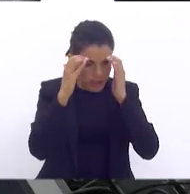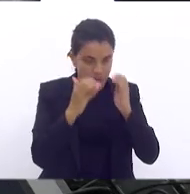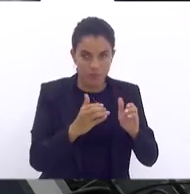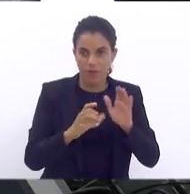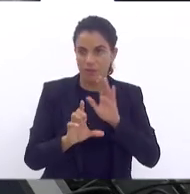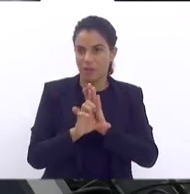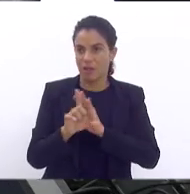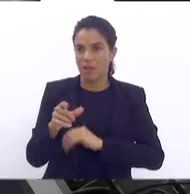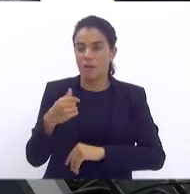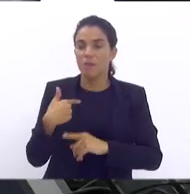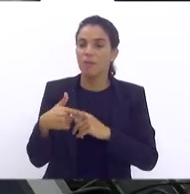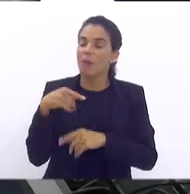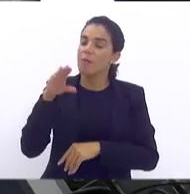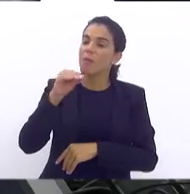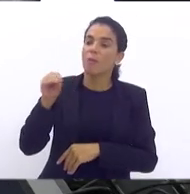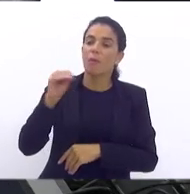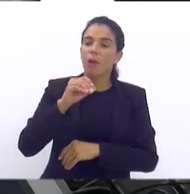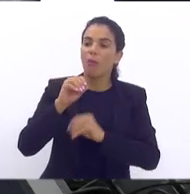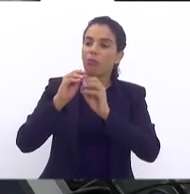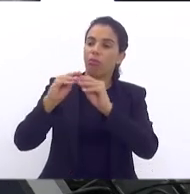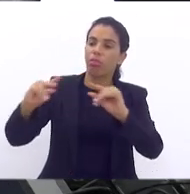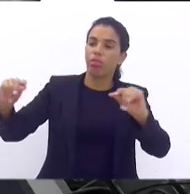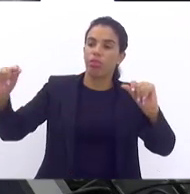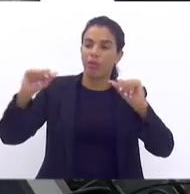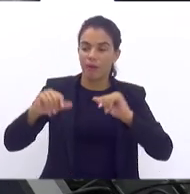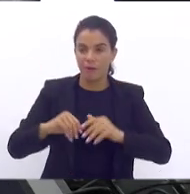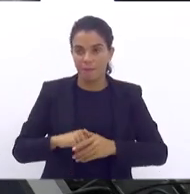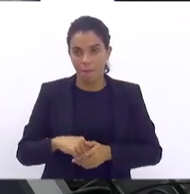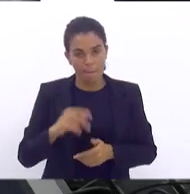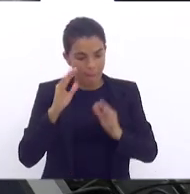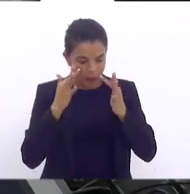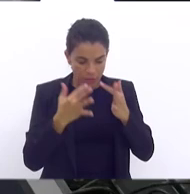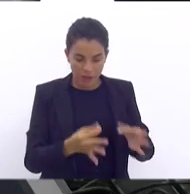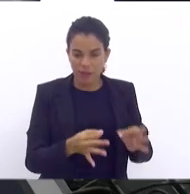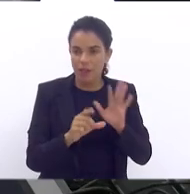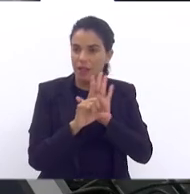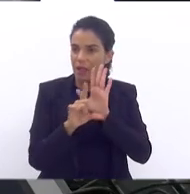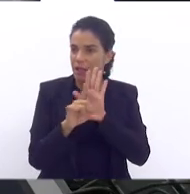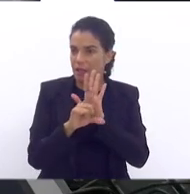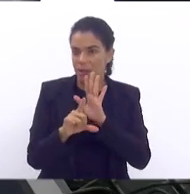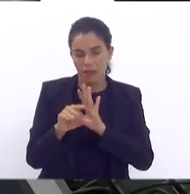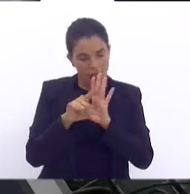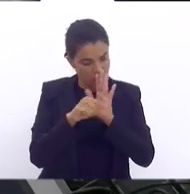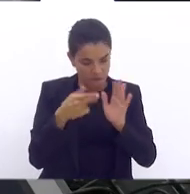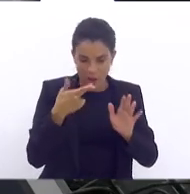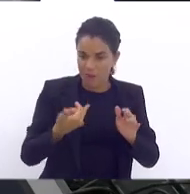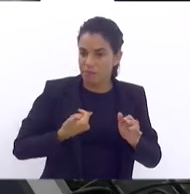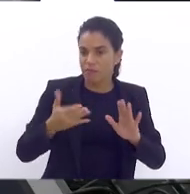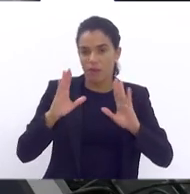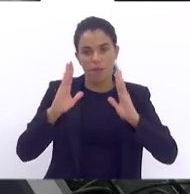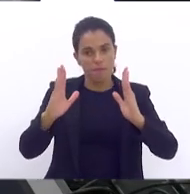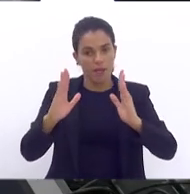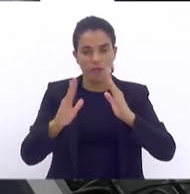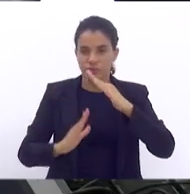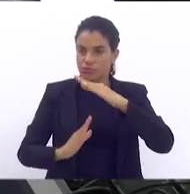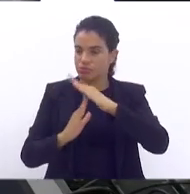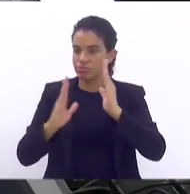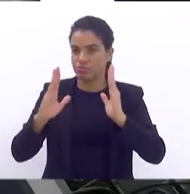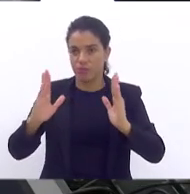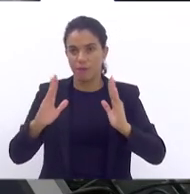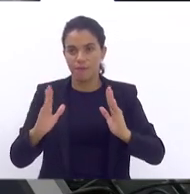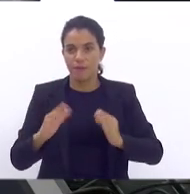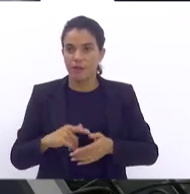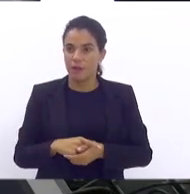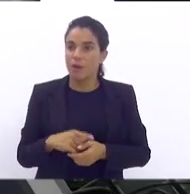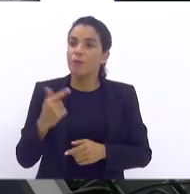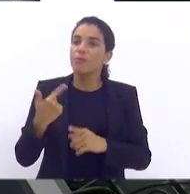se a gente joga palavras ao vento, entendeu, deputado Val? Eu me atento muito à questão da lei. Na lei diz que tem prazo. Tudo na vida tem prazo. Se eu não pago conta de luz, eu tomo multa